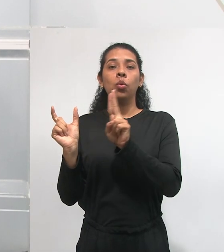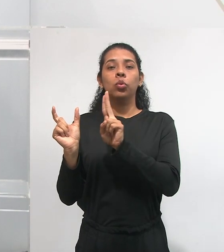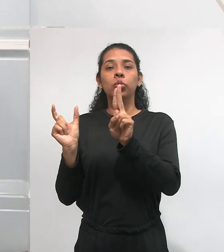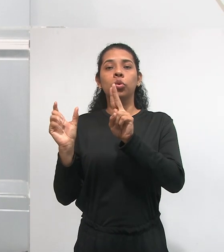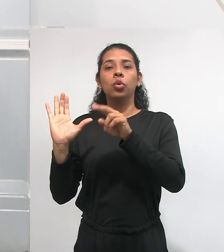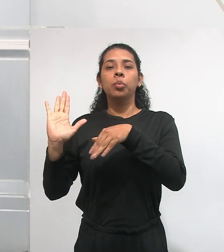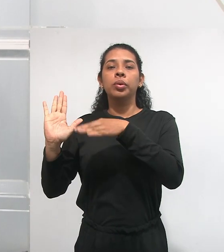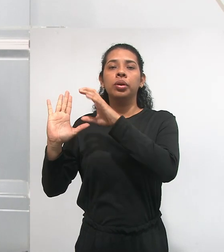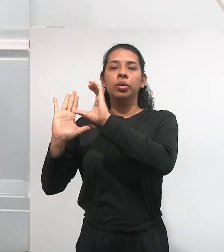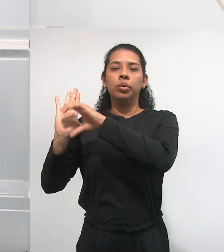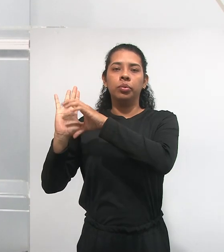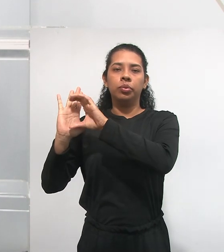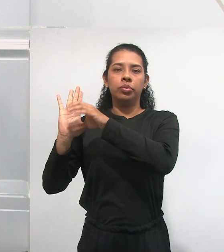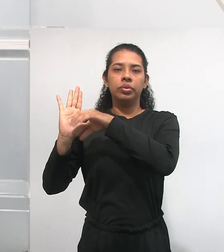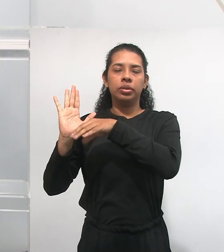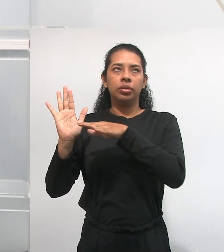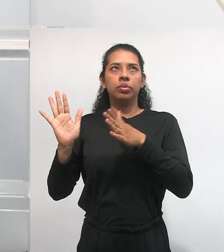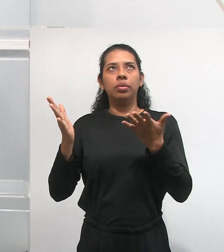conceito. Vamos lá,